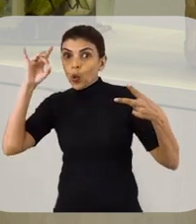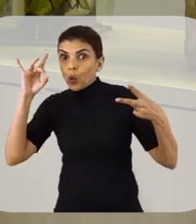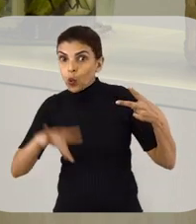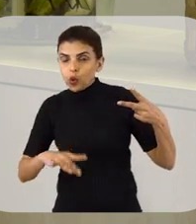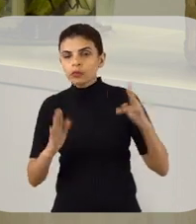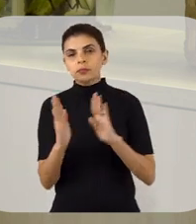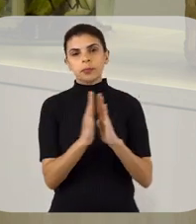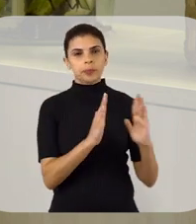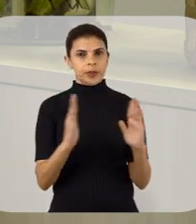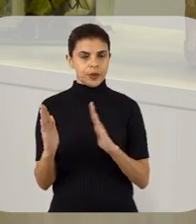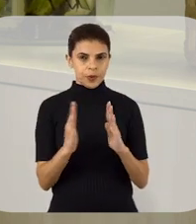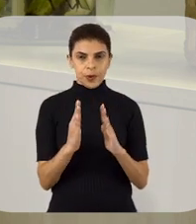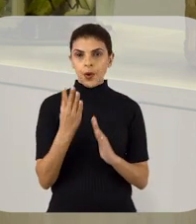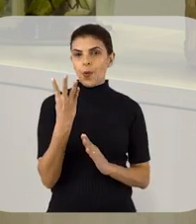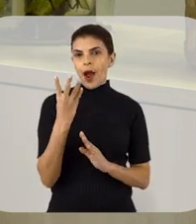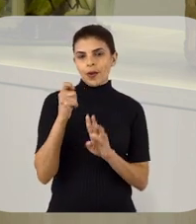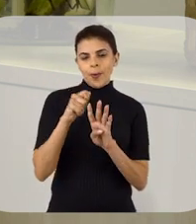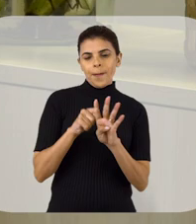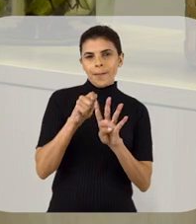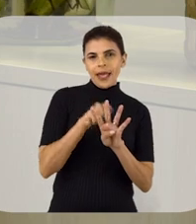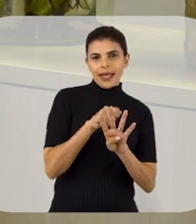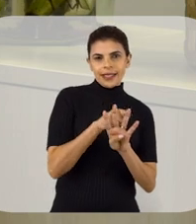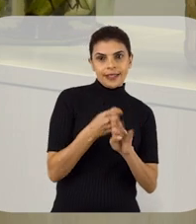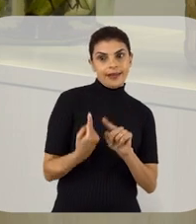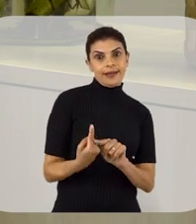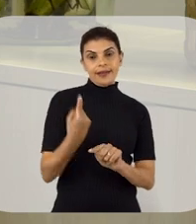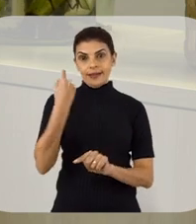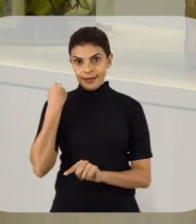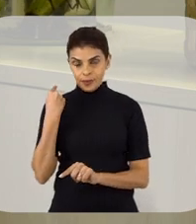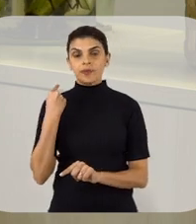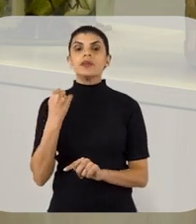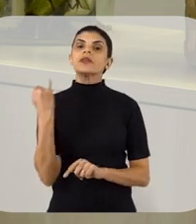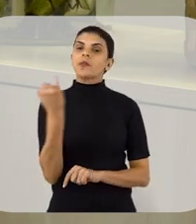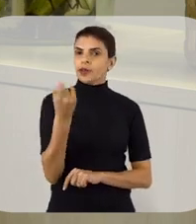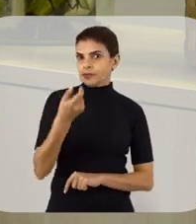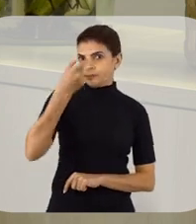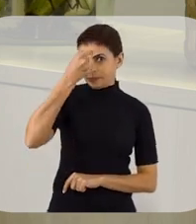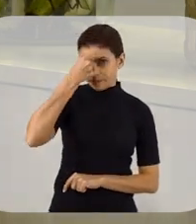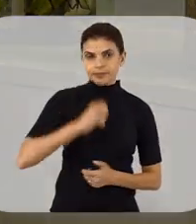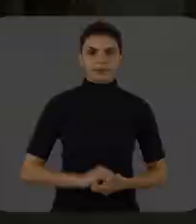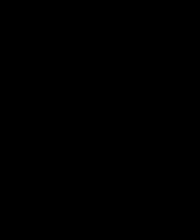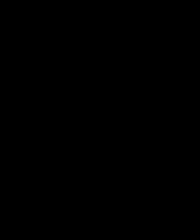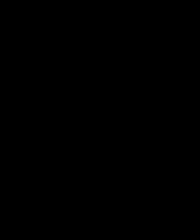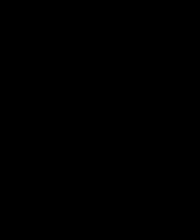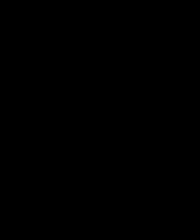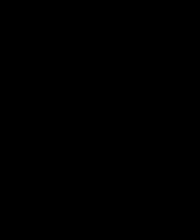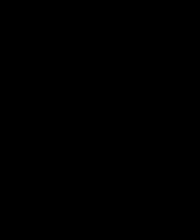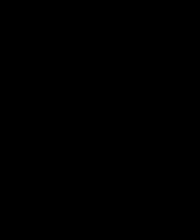dose, pelo menos, foi feita há 4 meses atrás. Então, isso é importante a gente ter em mente.